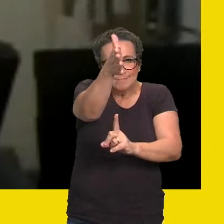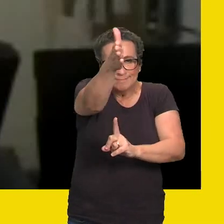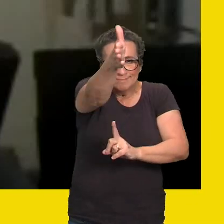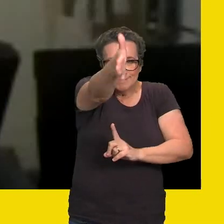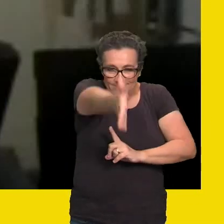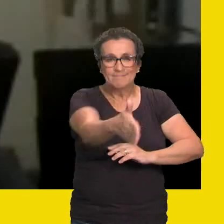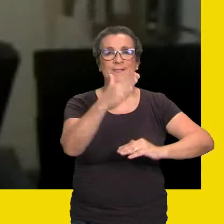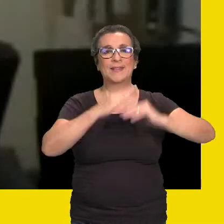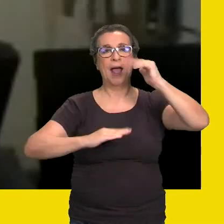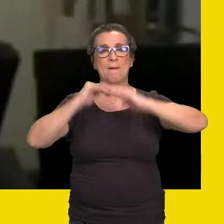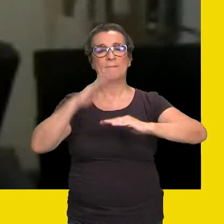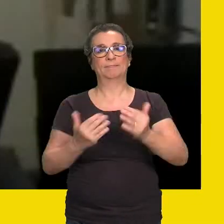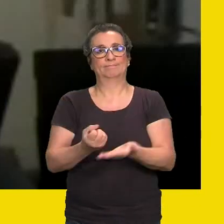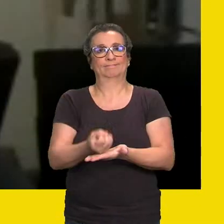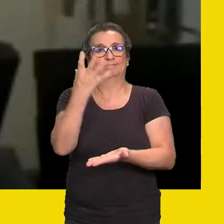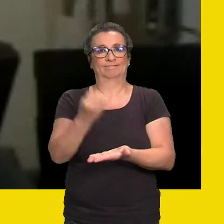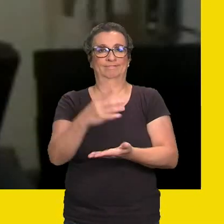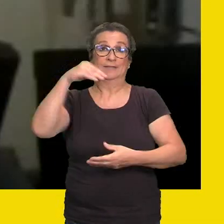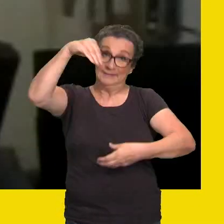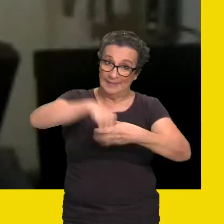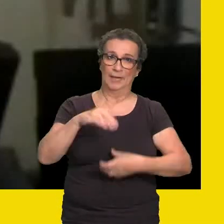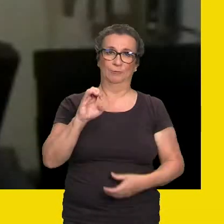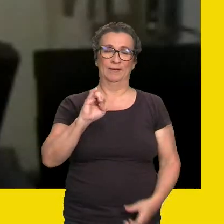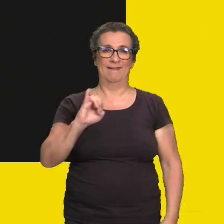da prática alfabetizadora da EJA.